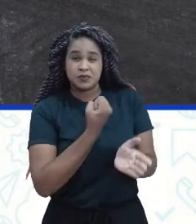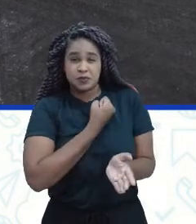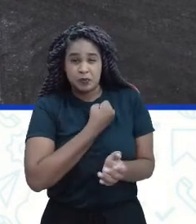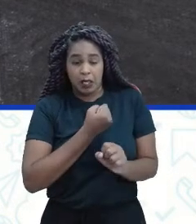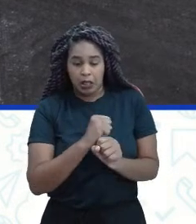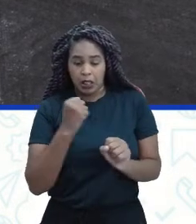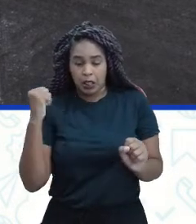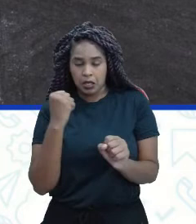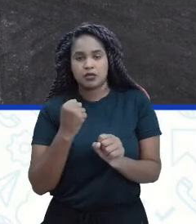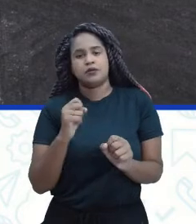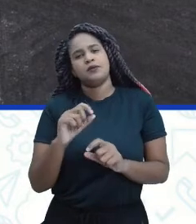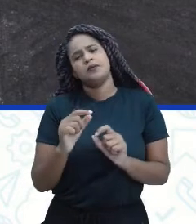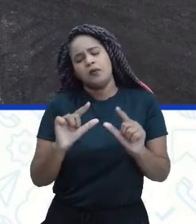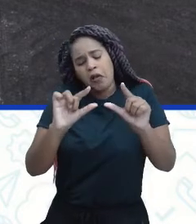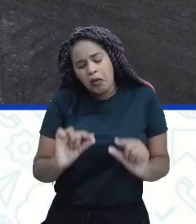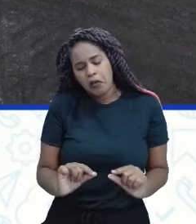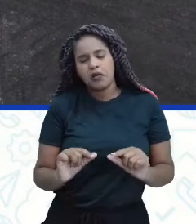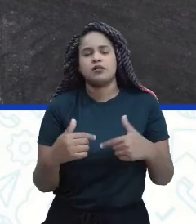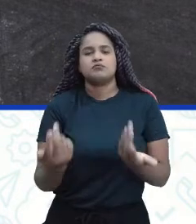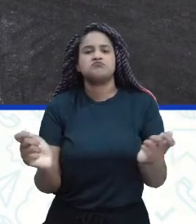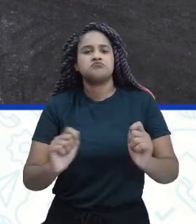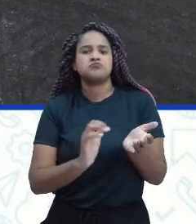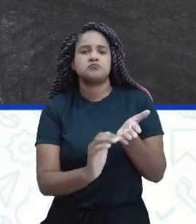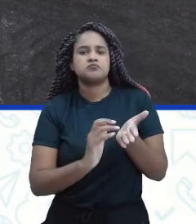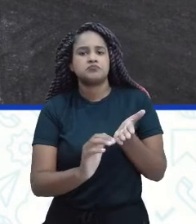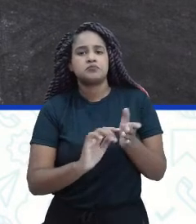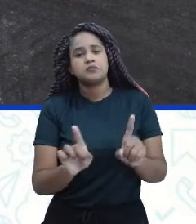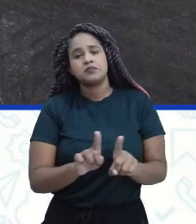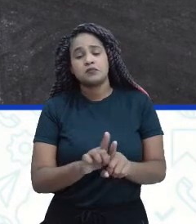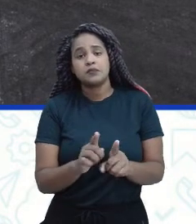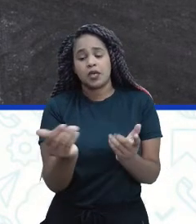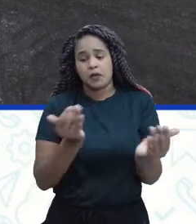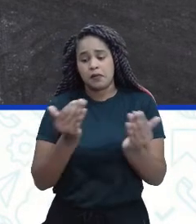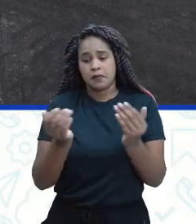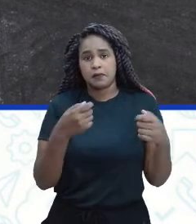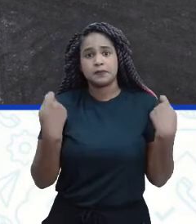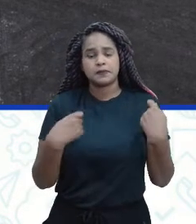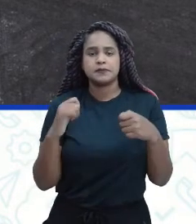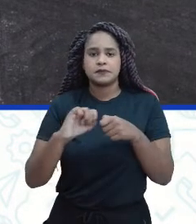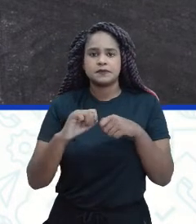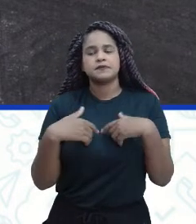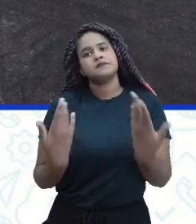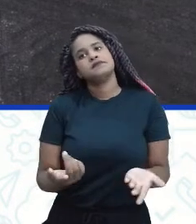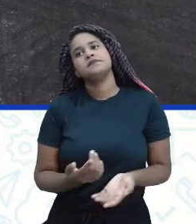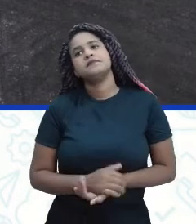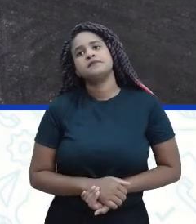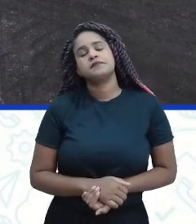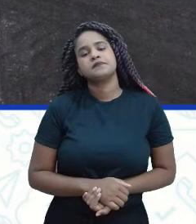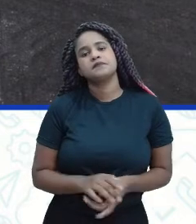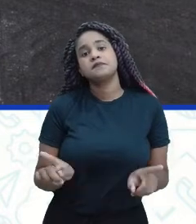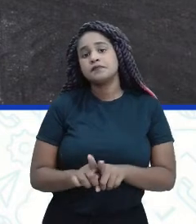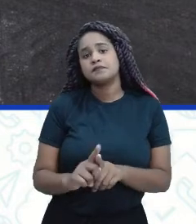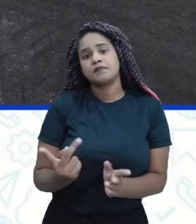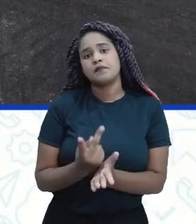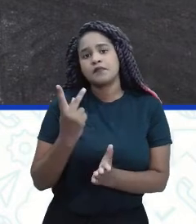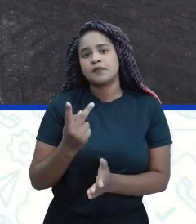grande, quando o número é muito pequenininho, quando existem algumas comparações que precisam ser feitas, ou até mesmo situações que são sucessivas,